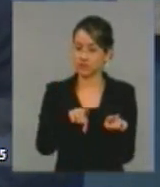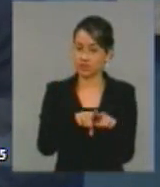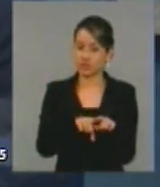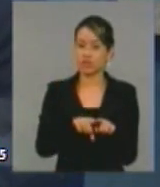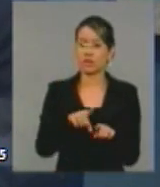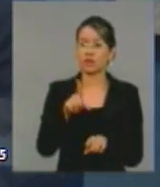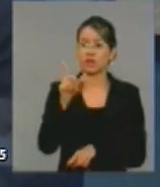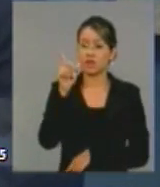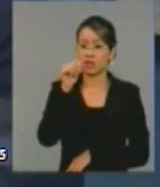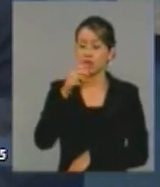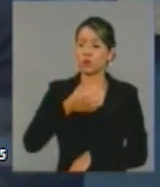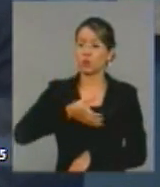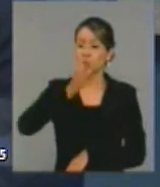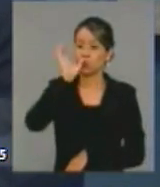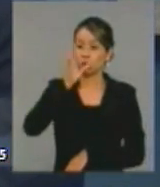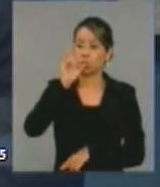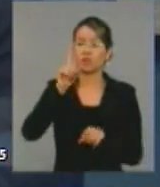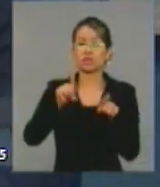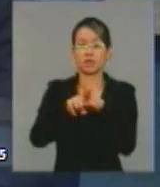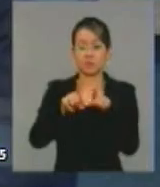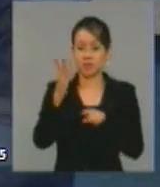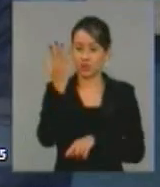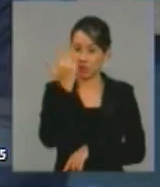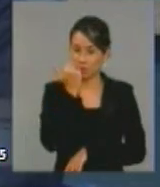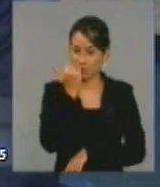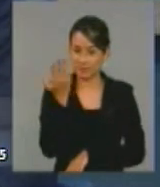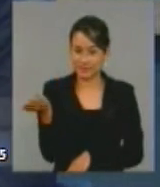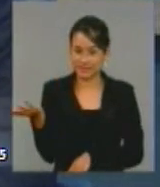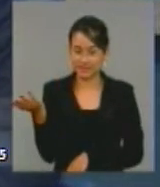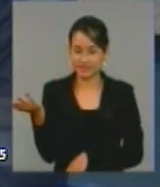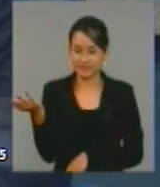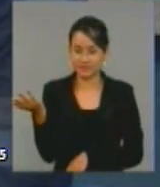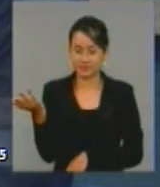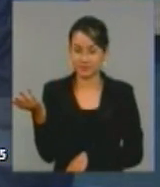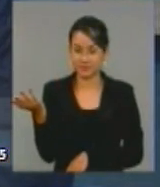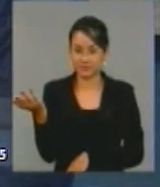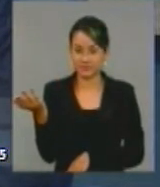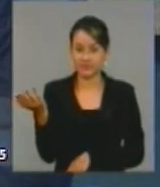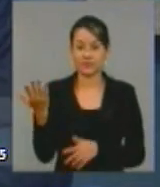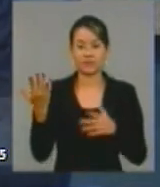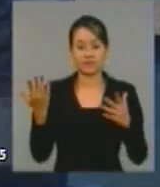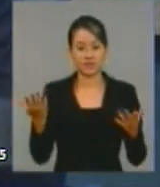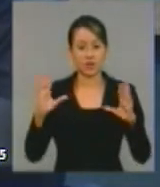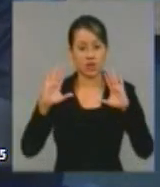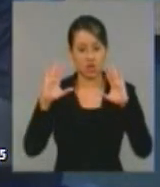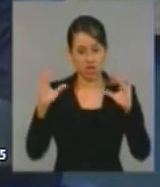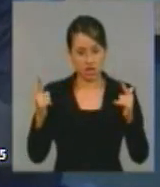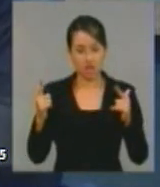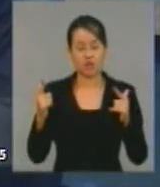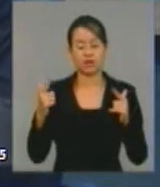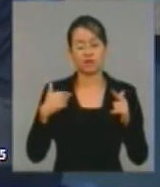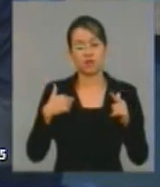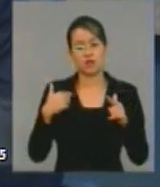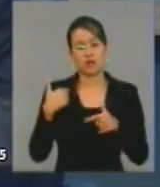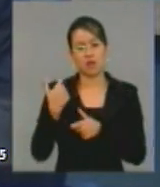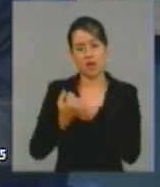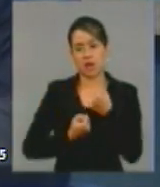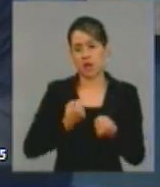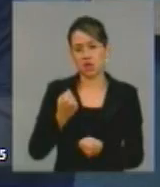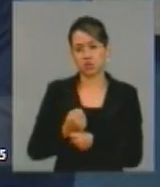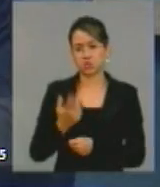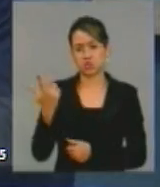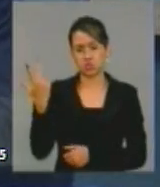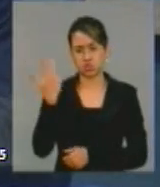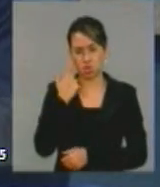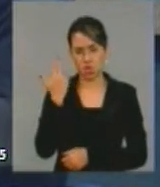bebe e ele come. Sim. Né? Então, nós, em anos, é claro, normais, em eventos